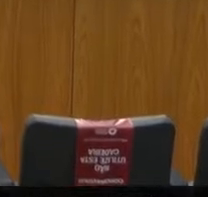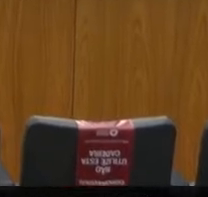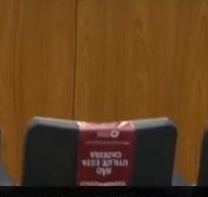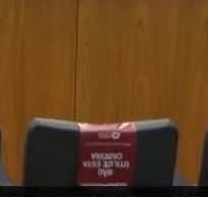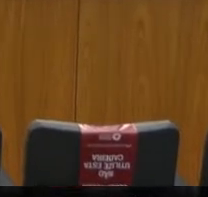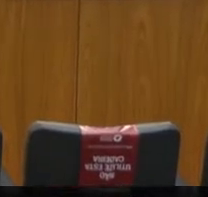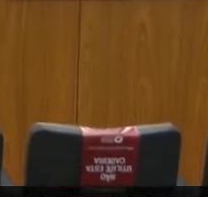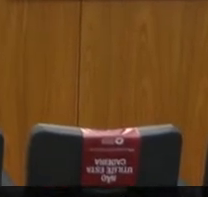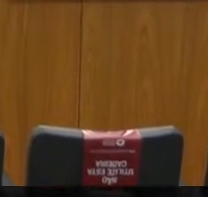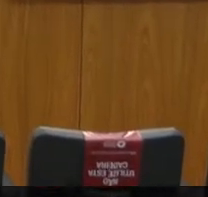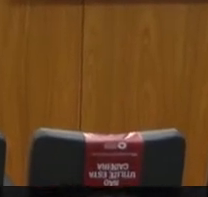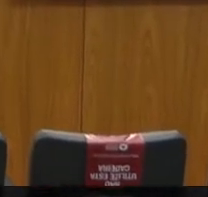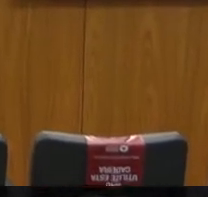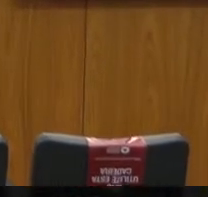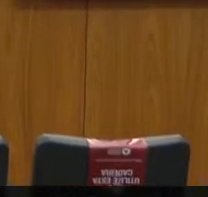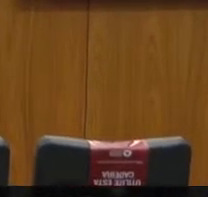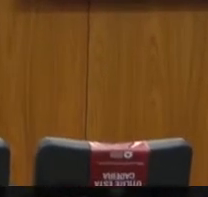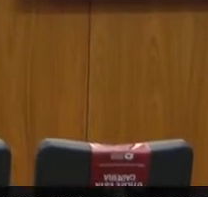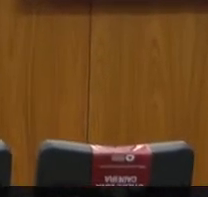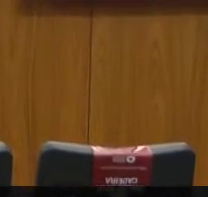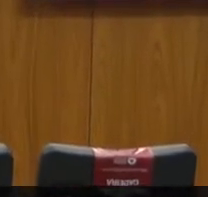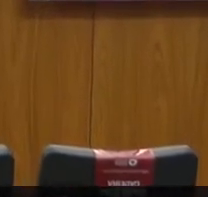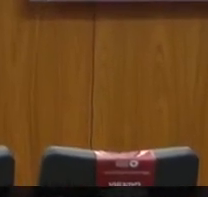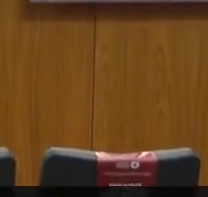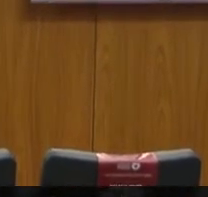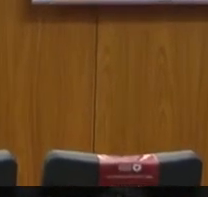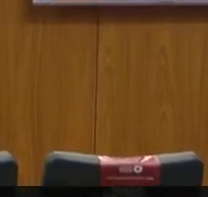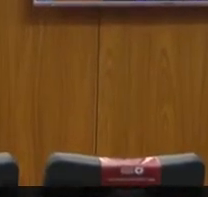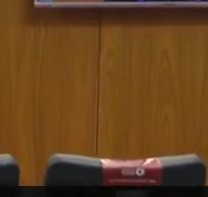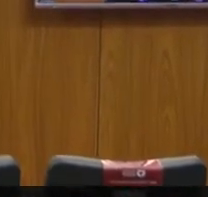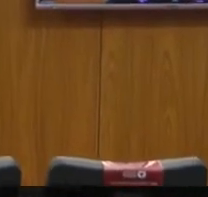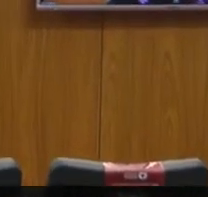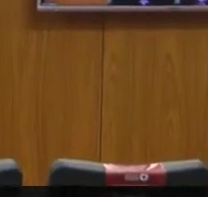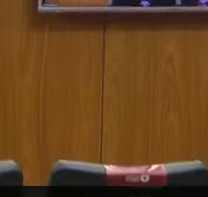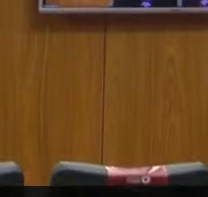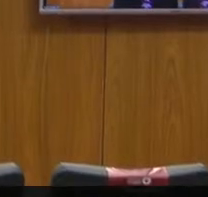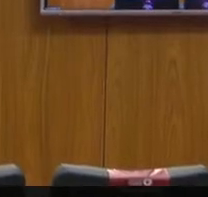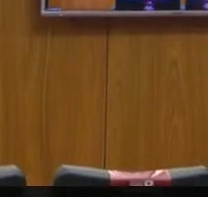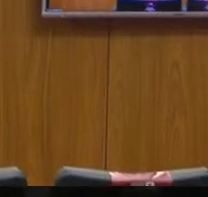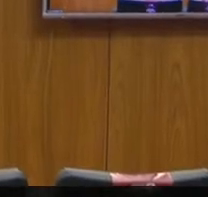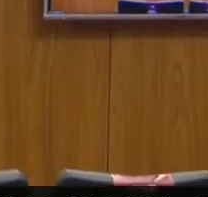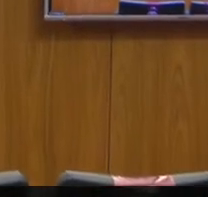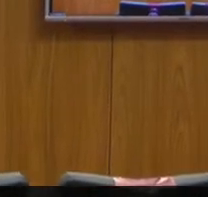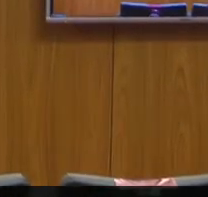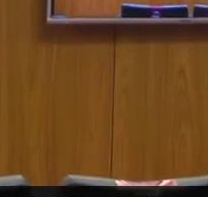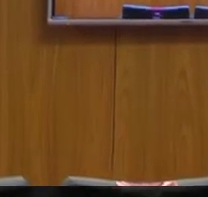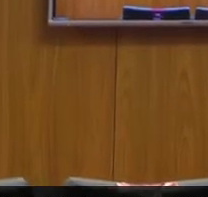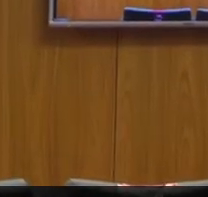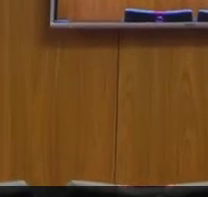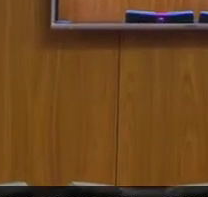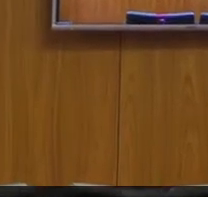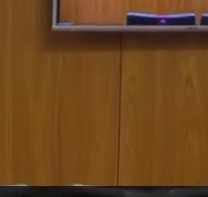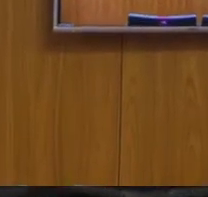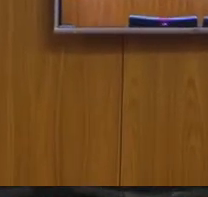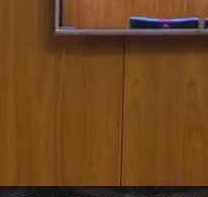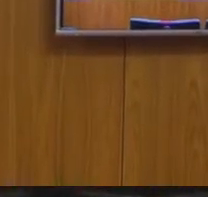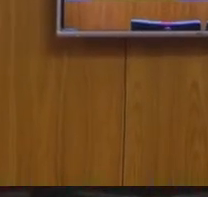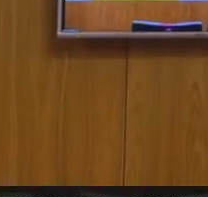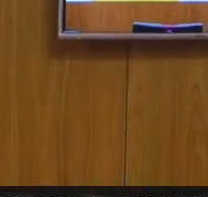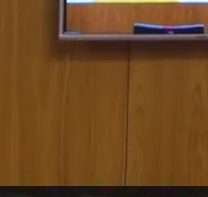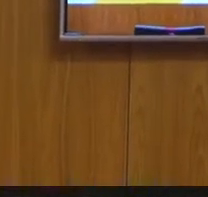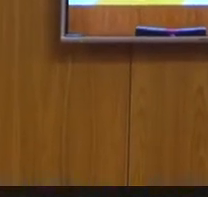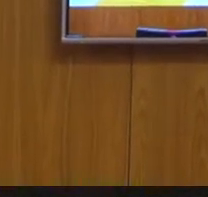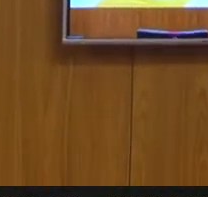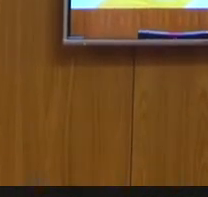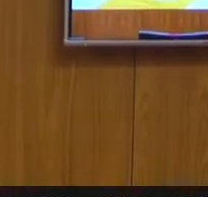e na participação remoto a teremos madu Macedo graduada em letras e especialista em administração pública